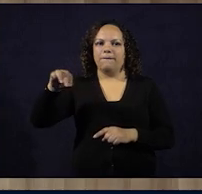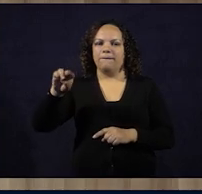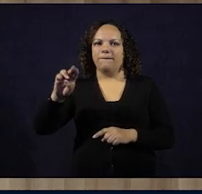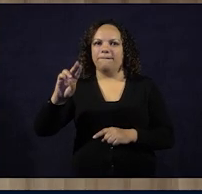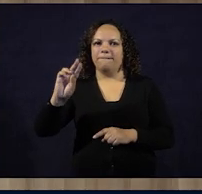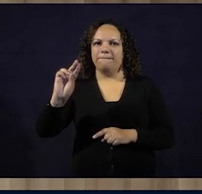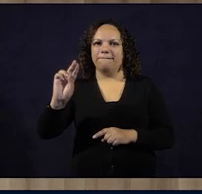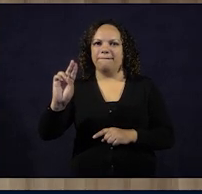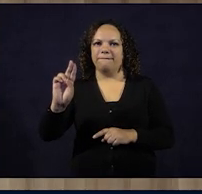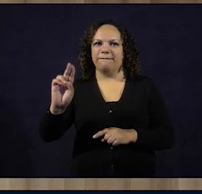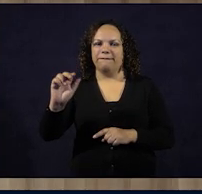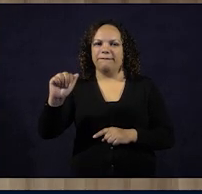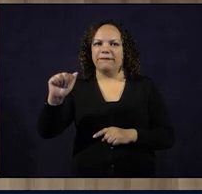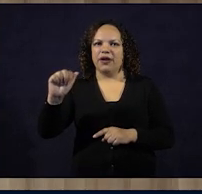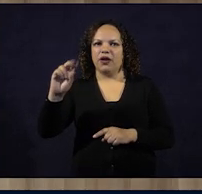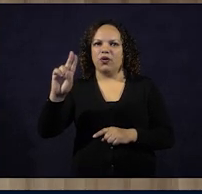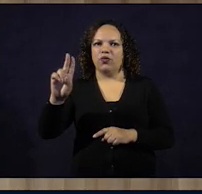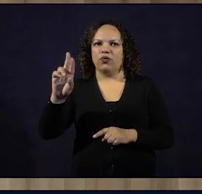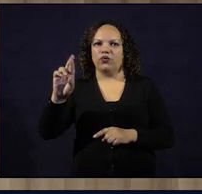agrogada